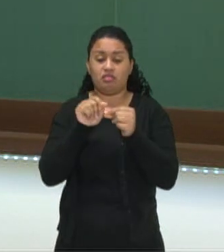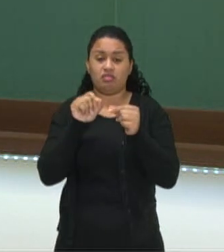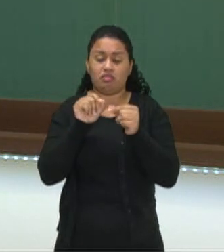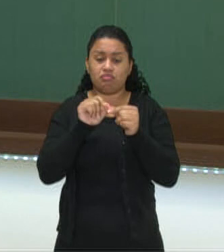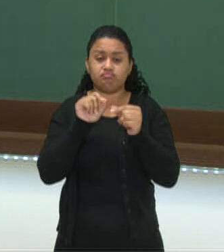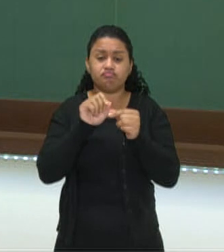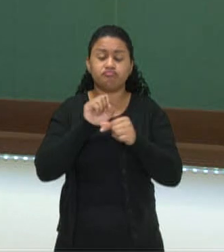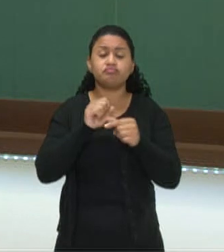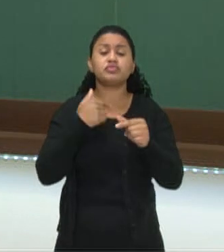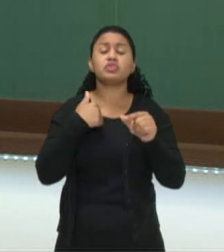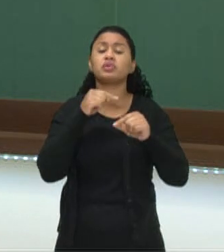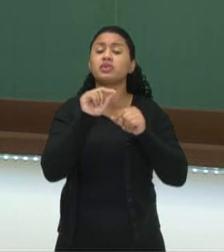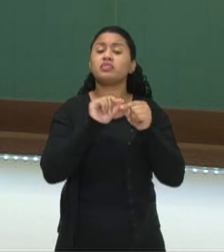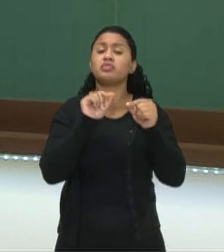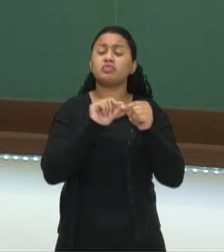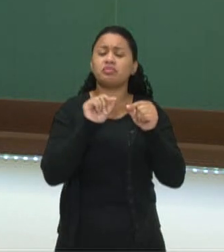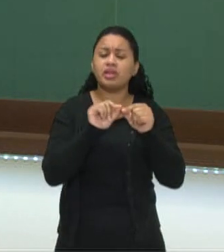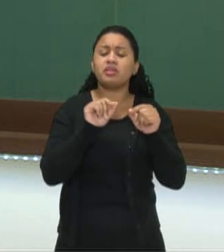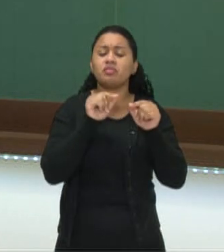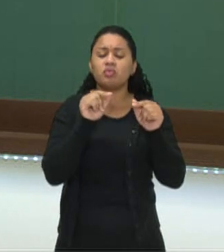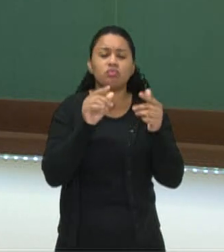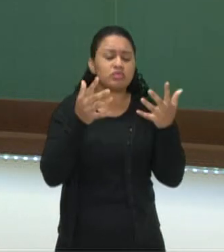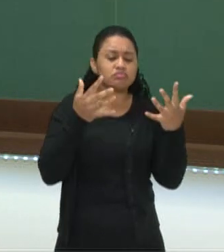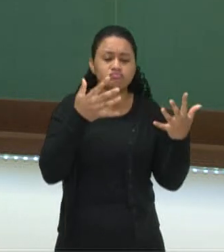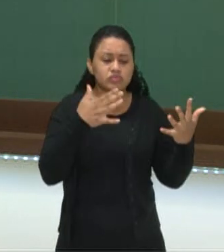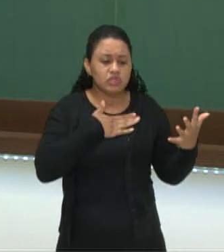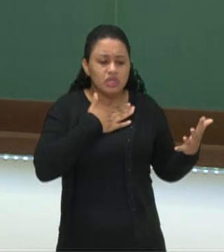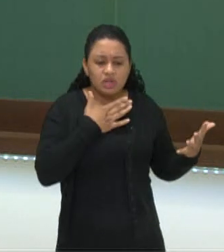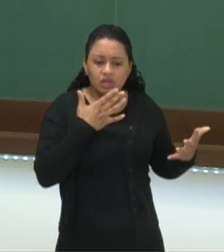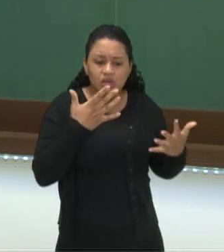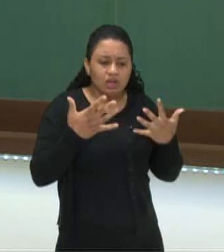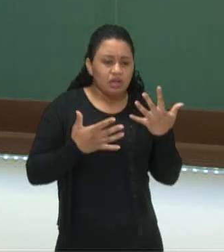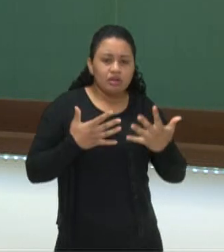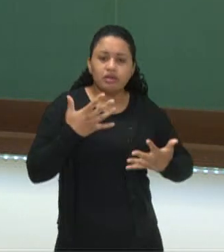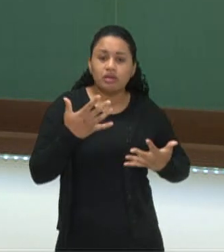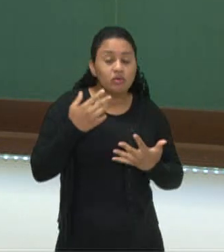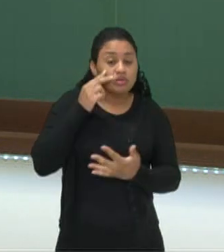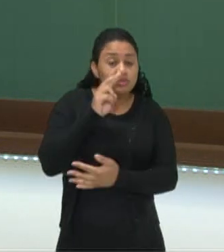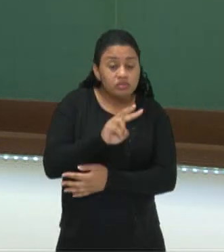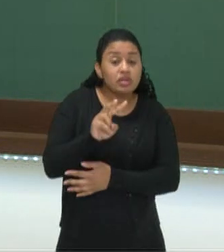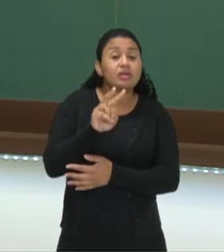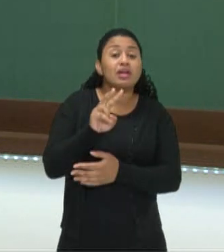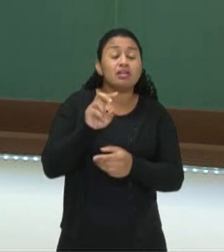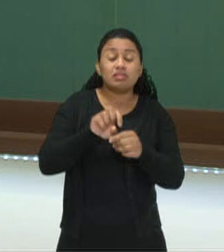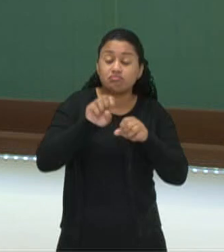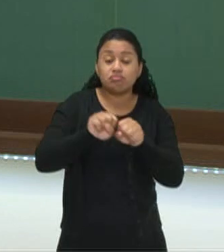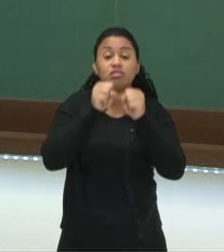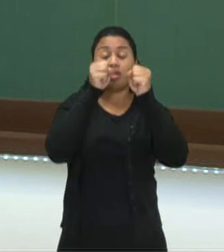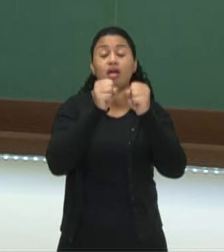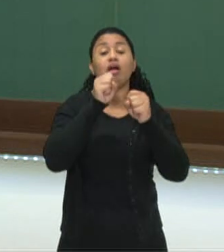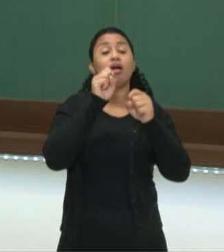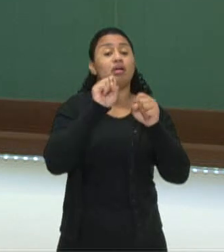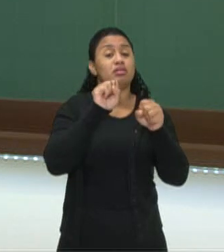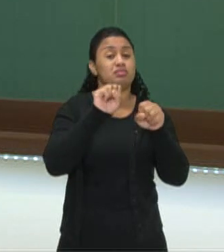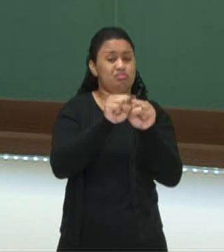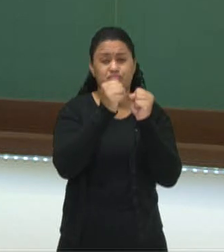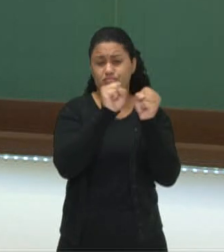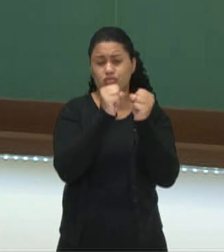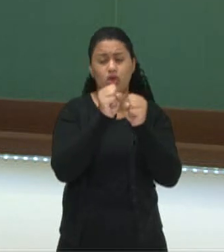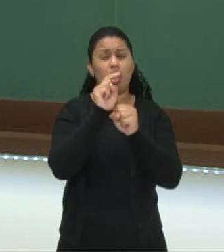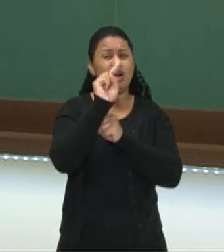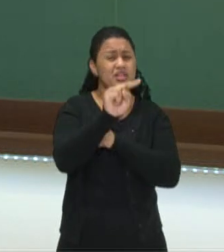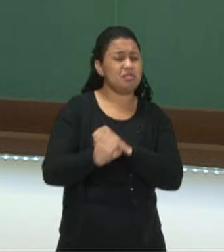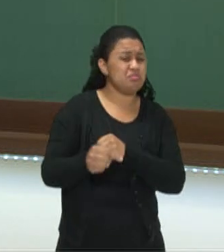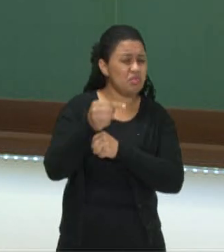abstracionista, ele fez essa aquarela, ficou tão extasiado com aquilo, que ele ficou tão assustado que ele destruiu. E só tempo mais tarde que ele fez novamente